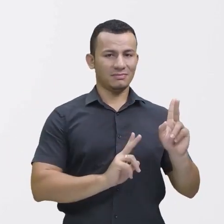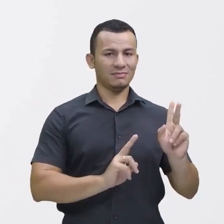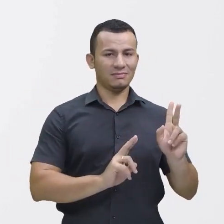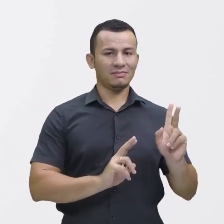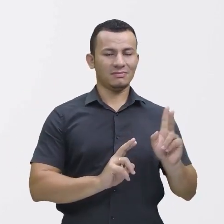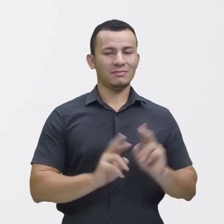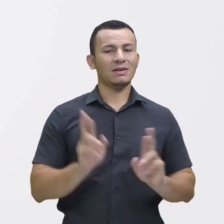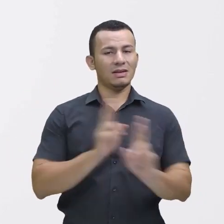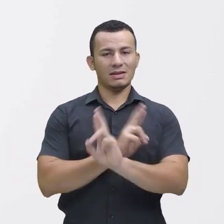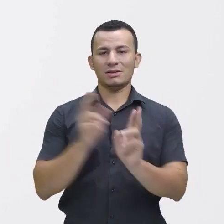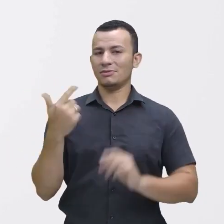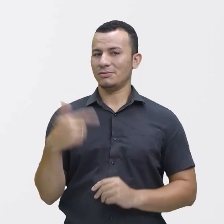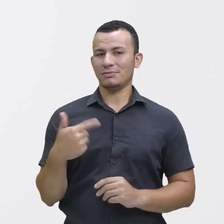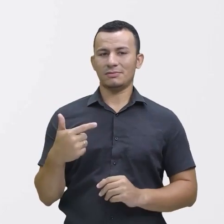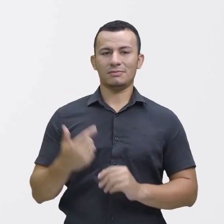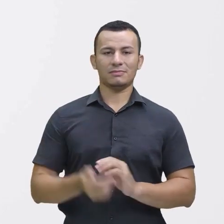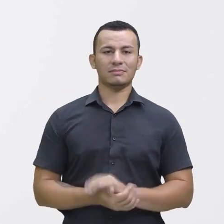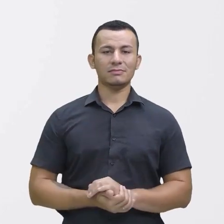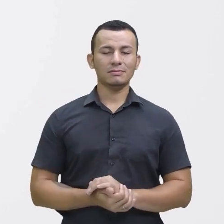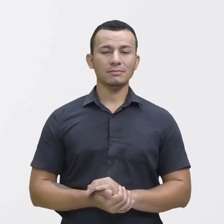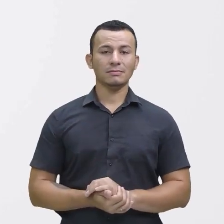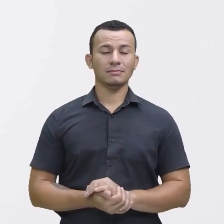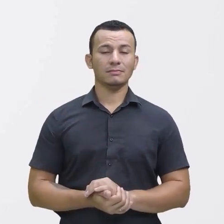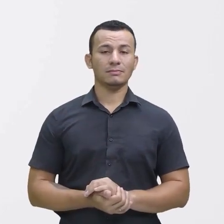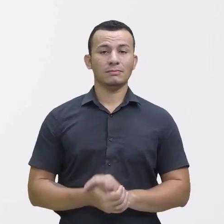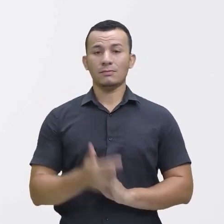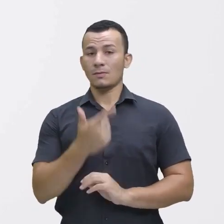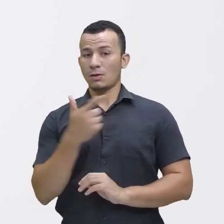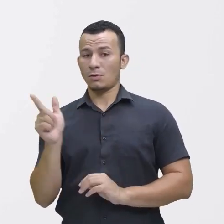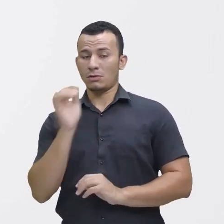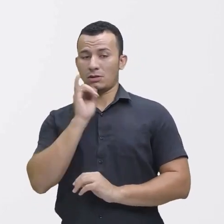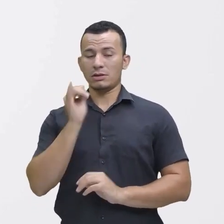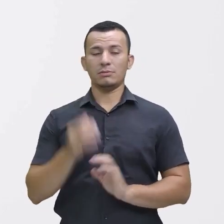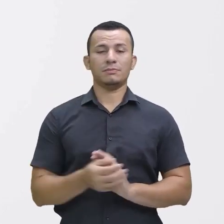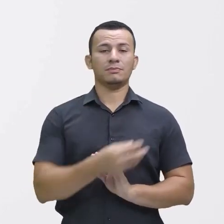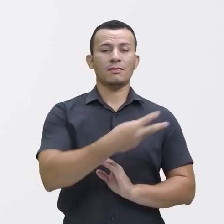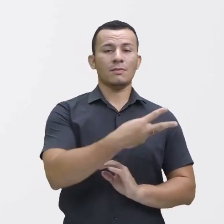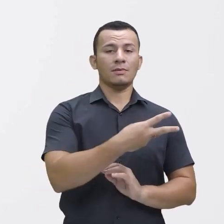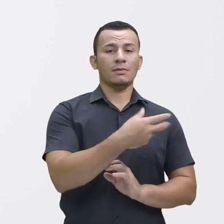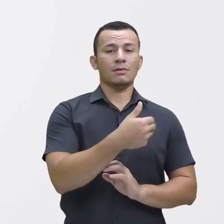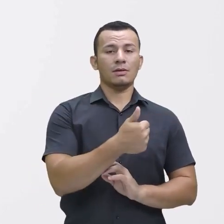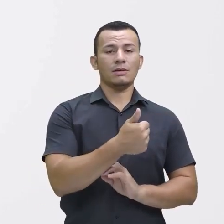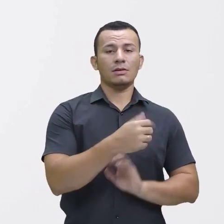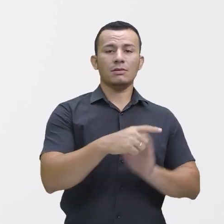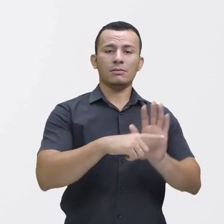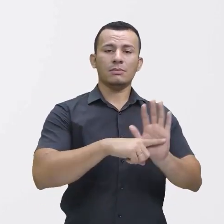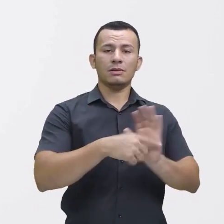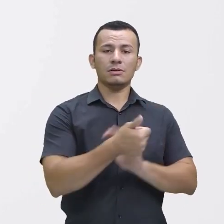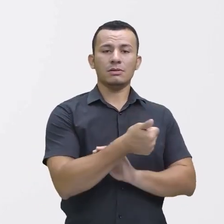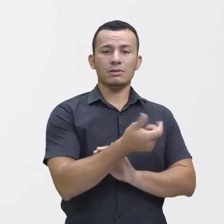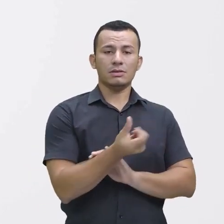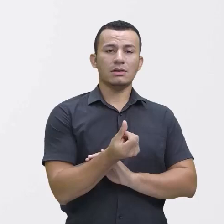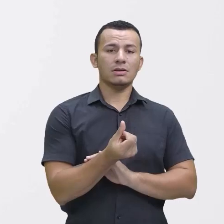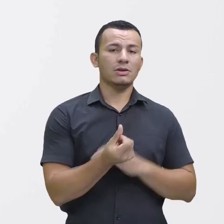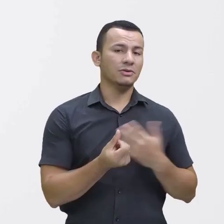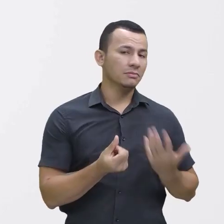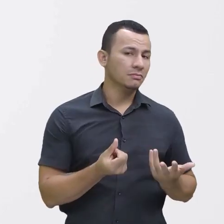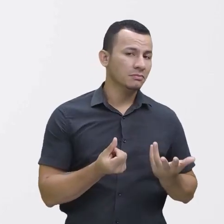diferentes. Vamos para o próximo exemplo aqui mesmo. 31 menos 16, quanto